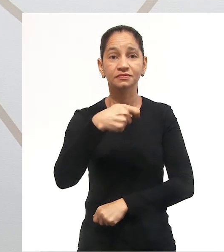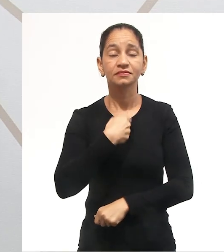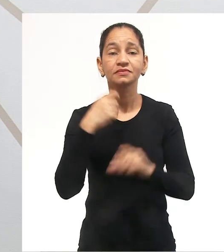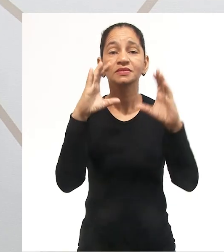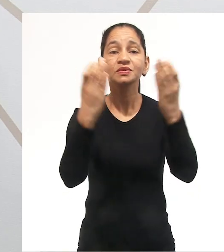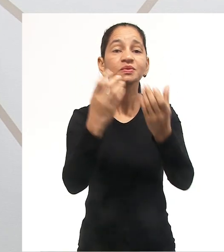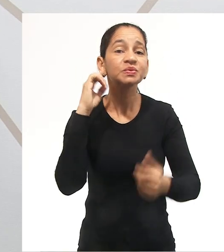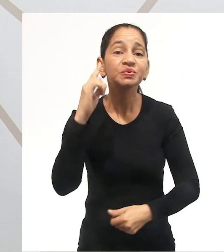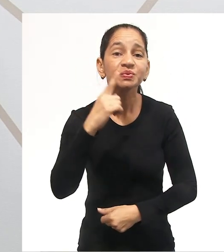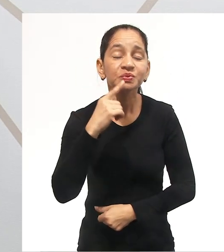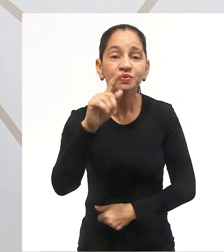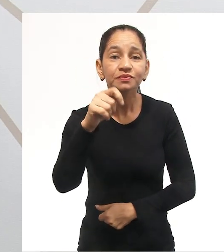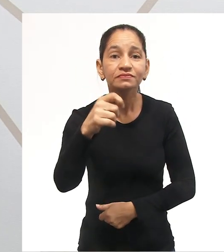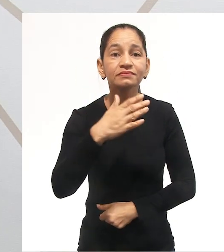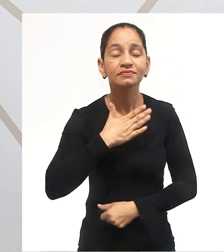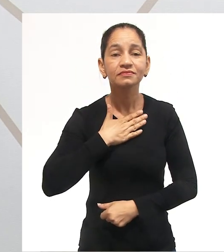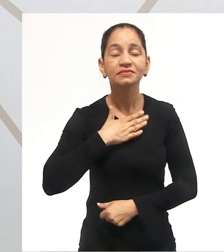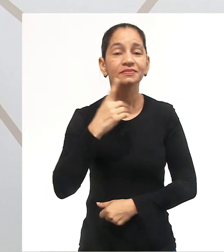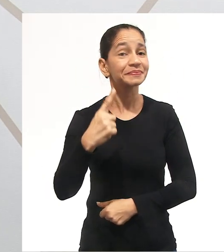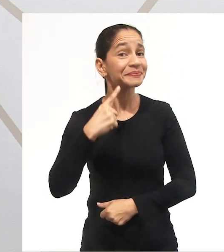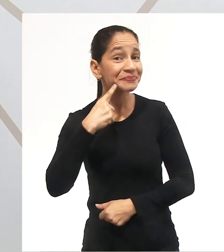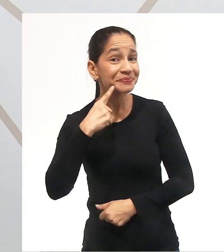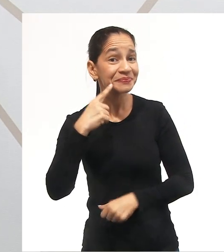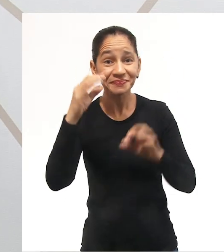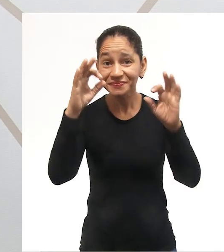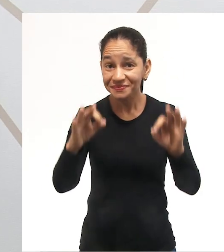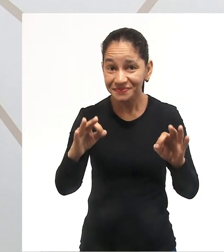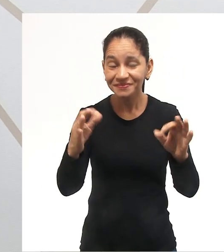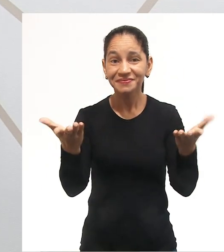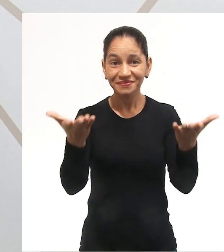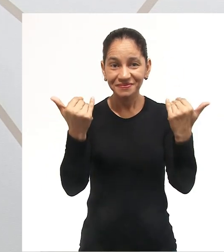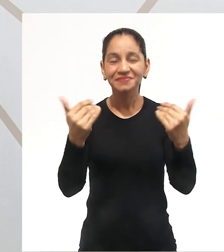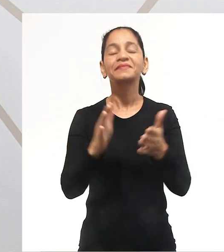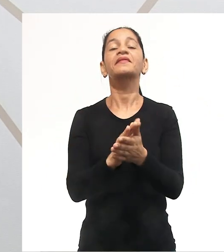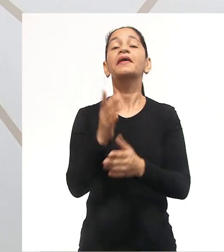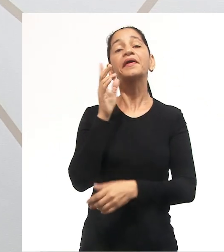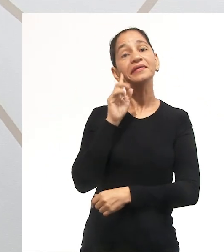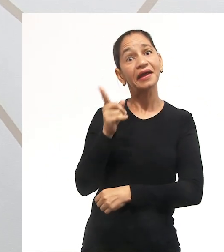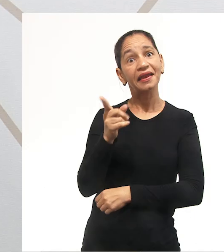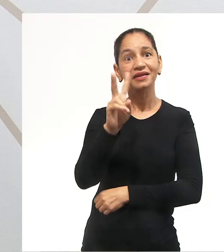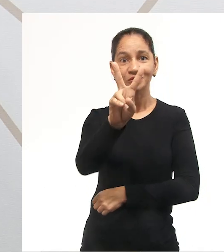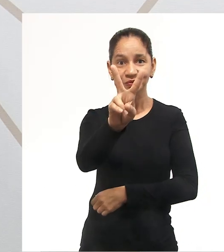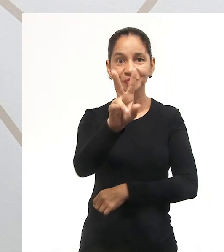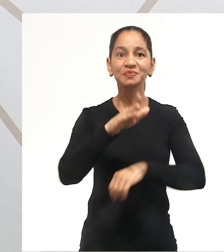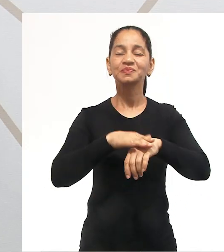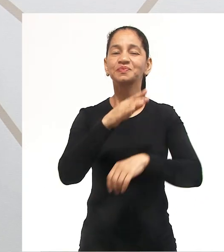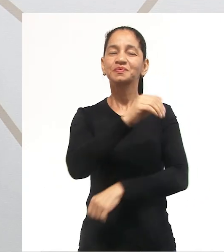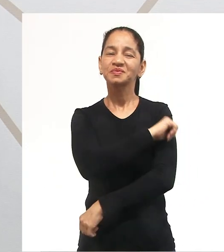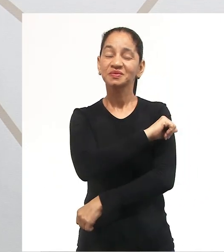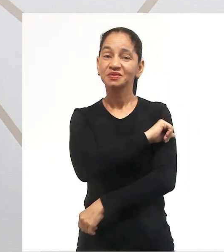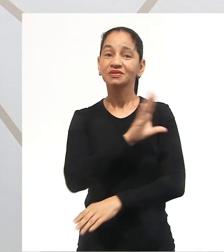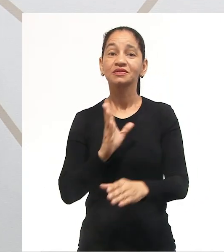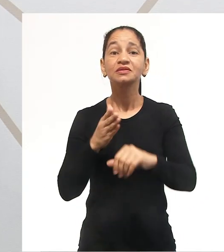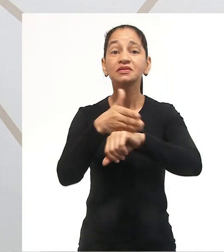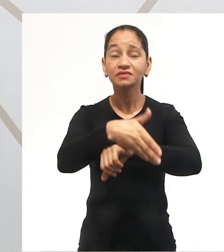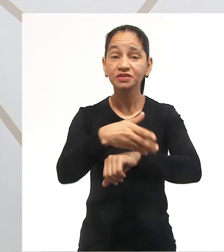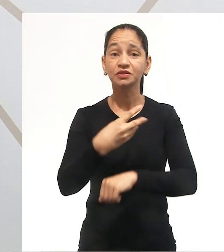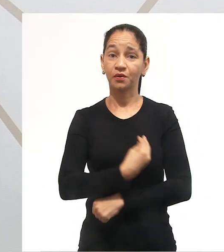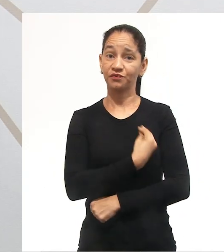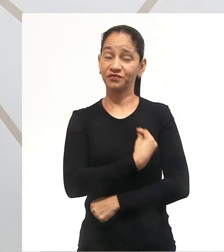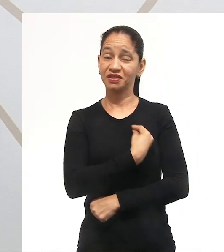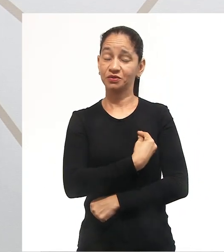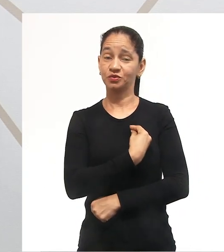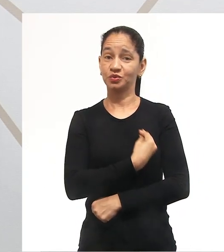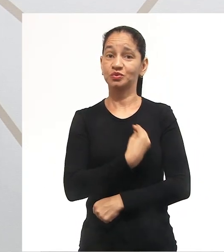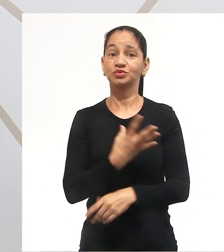para a comunidade surda é Anabela. Então, vamos conhecer essas pessoas que estarão no CONAP, que fazem